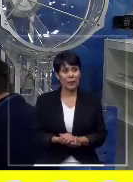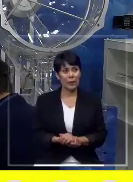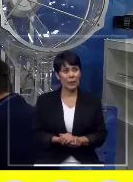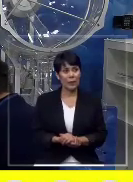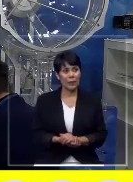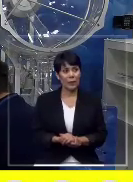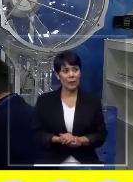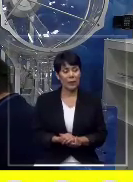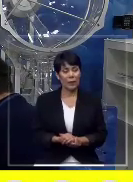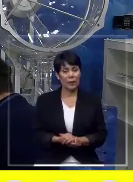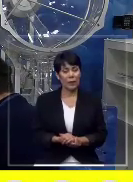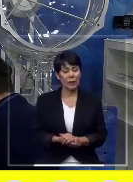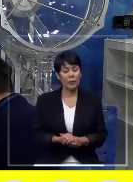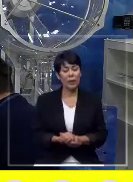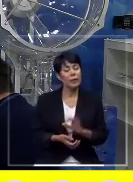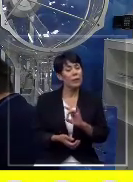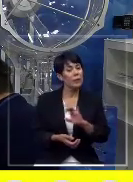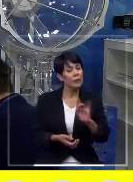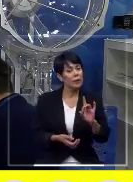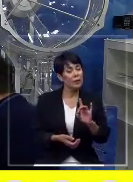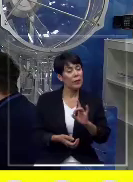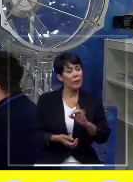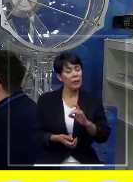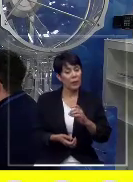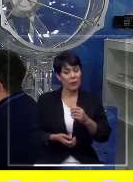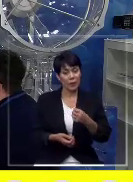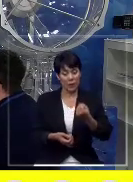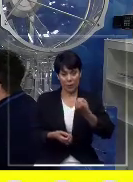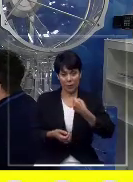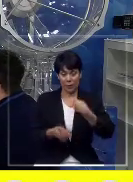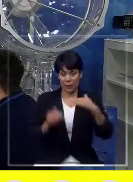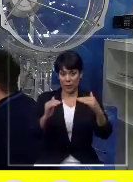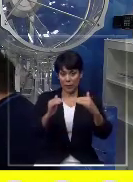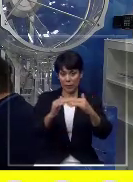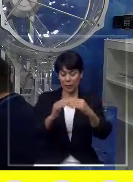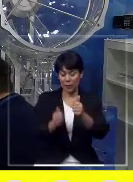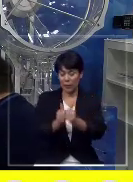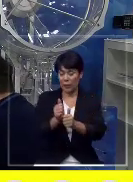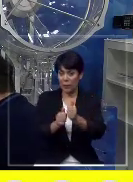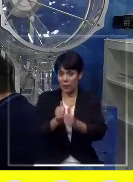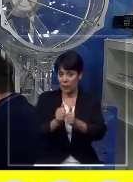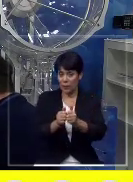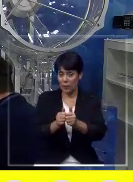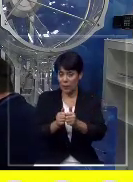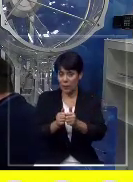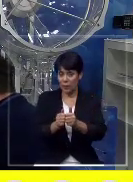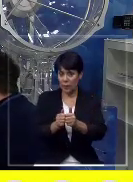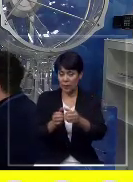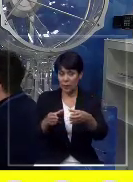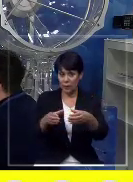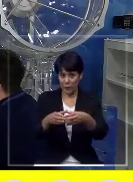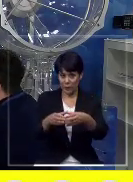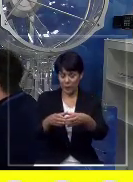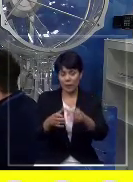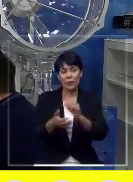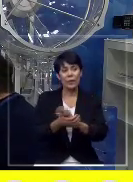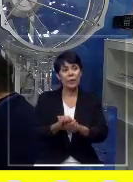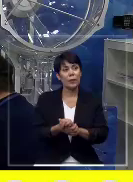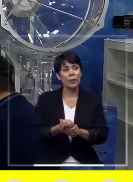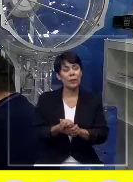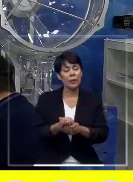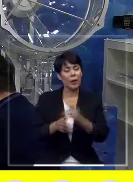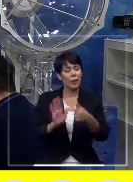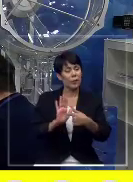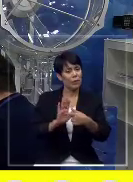Lembrando que cada número corresponde a um time de futebol, conforme a tabela de times exposta na tela da TV. Este